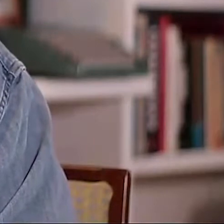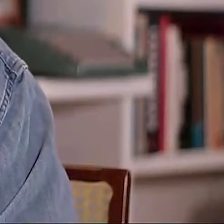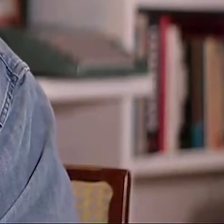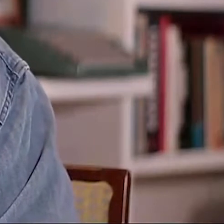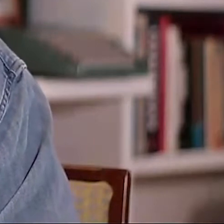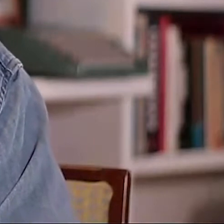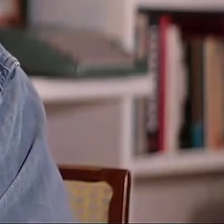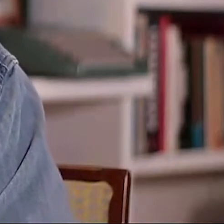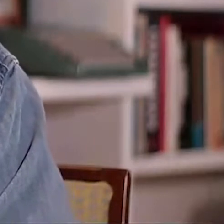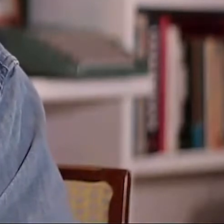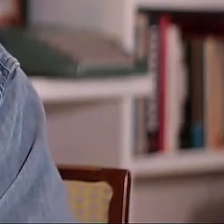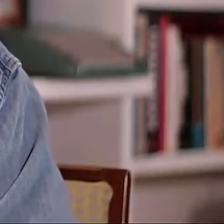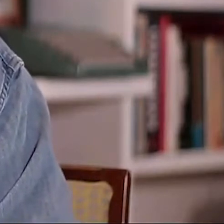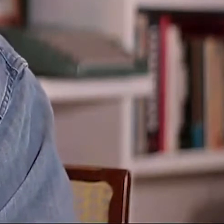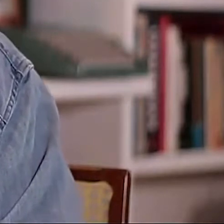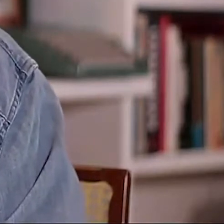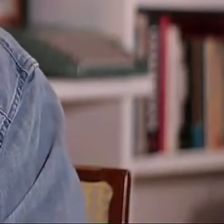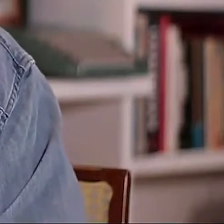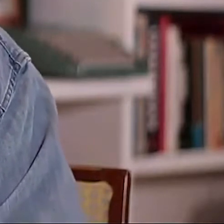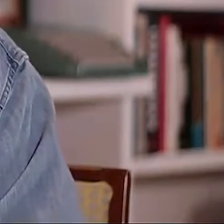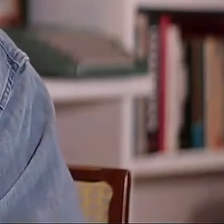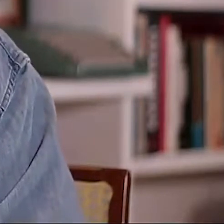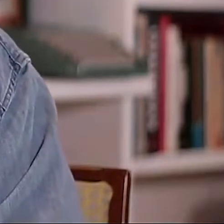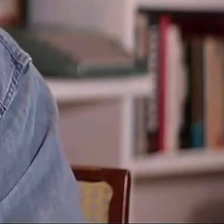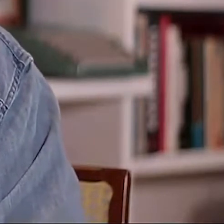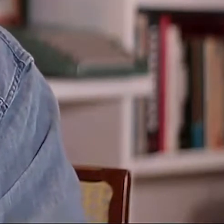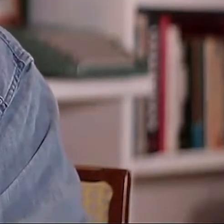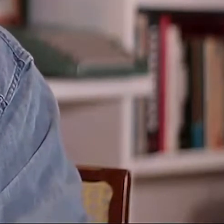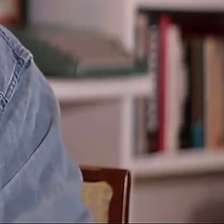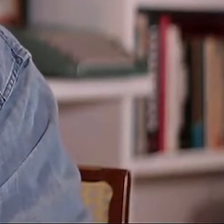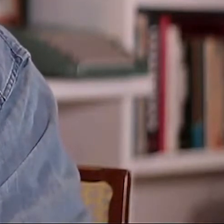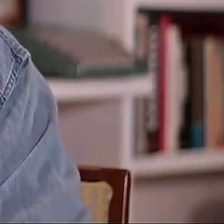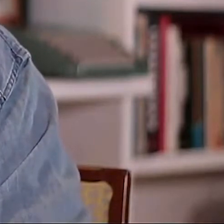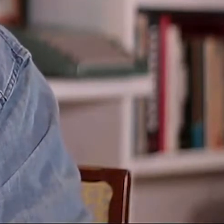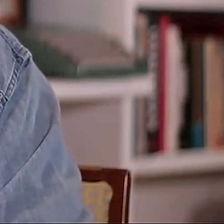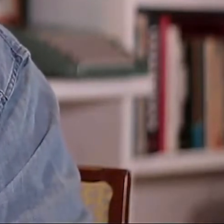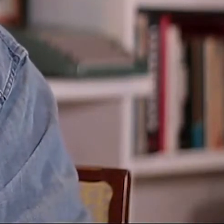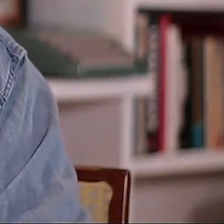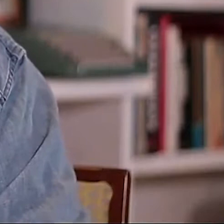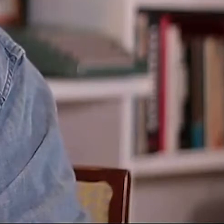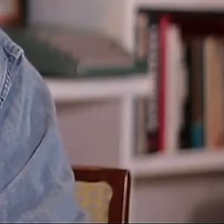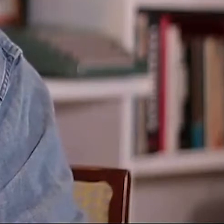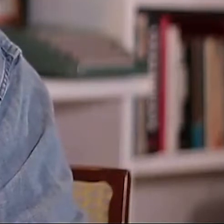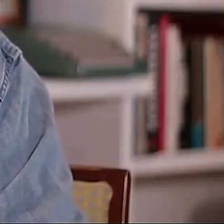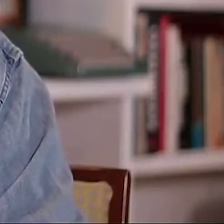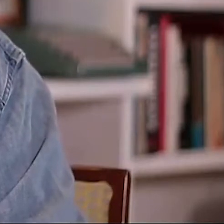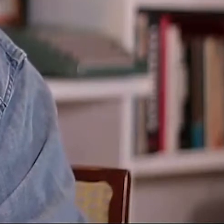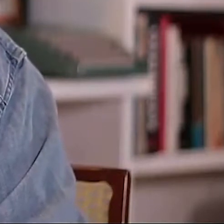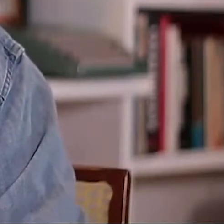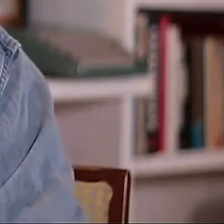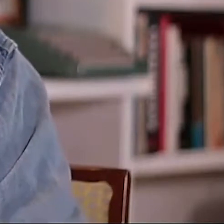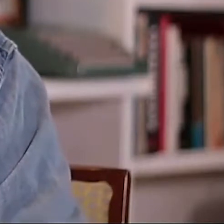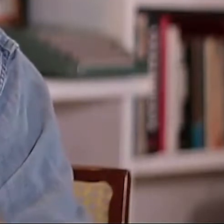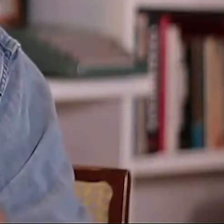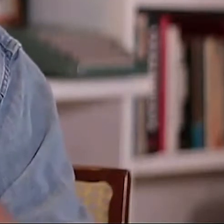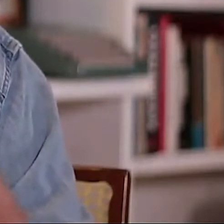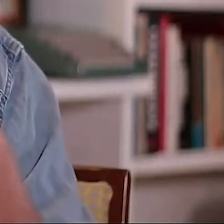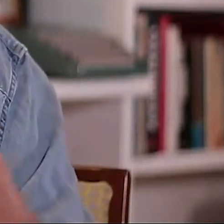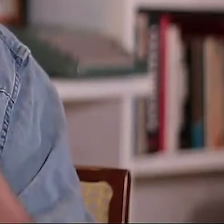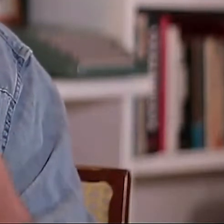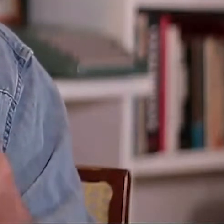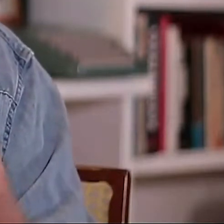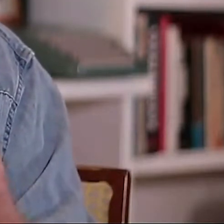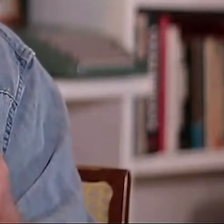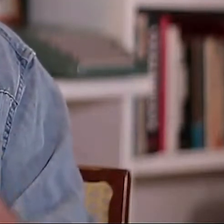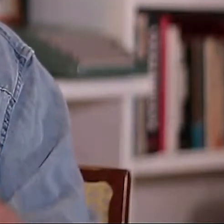uma estante com diversos livros e artigos de decoração. O convidado é o escritor e cineasta João Paulo